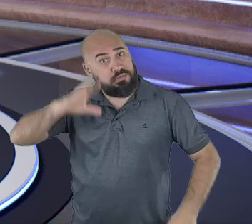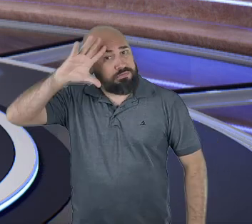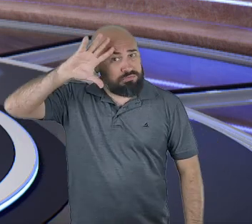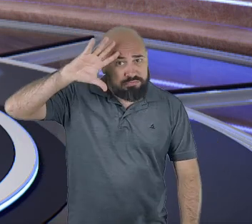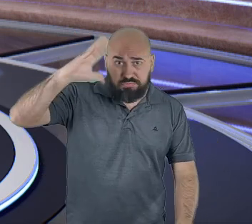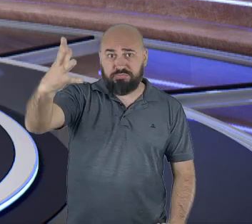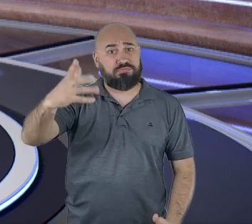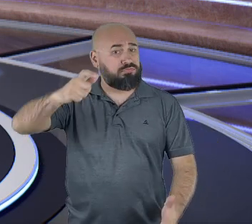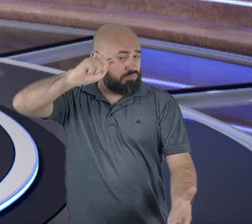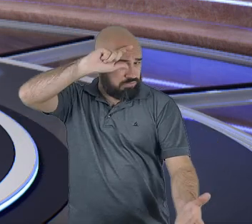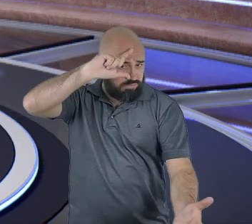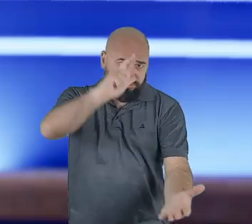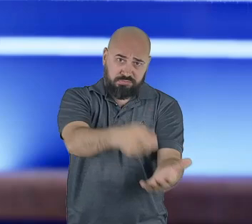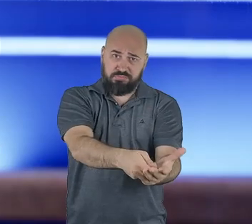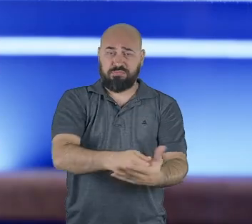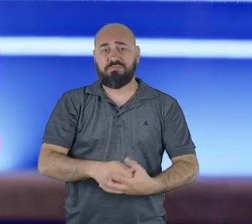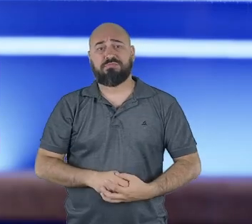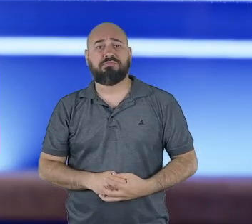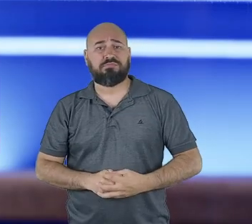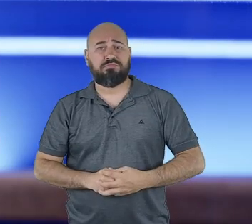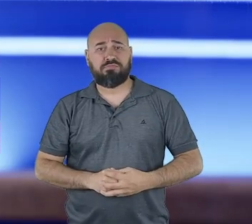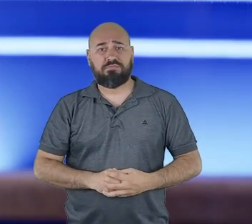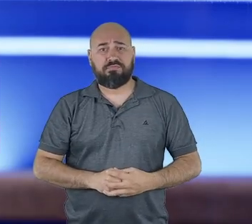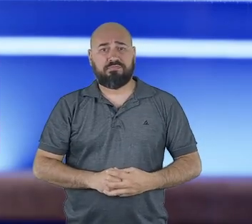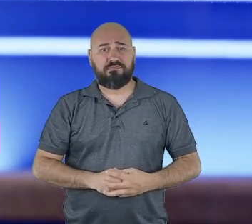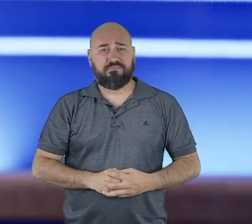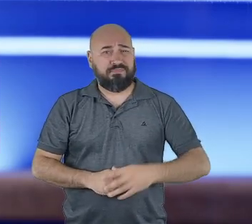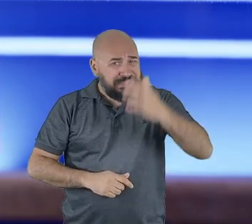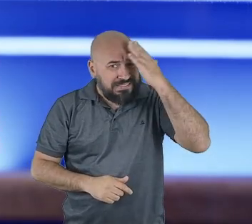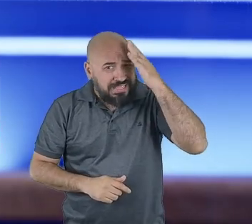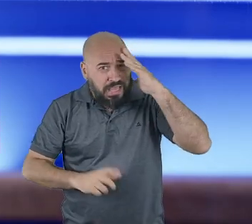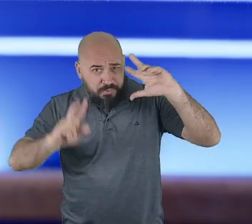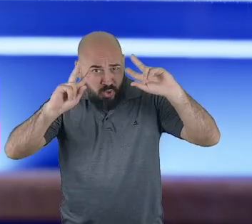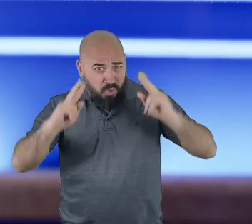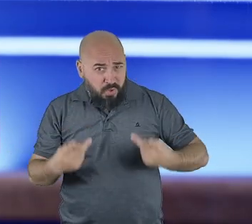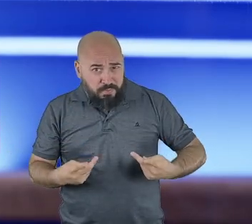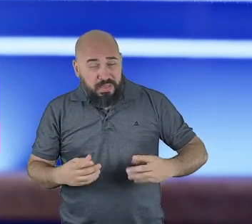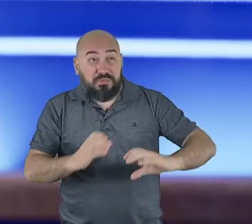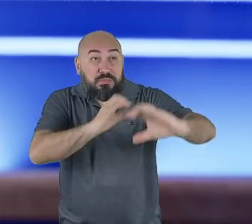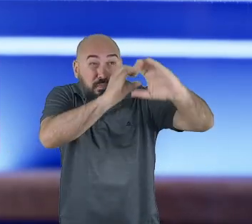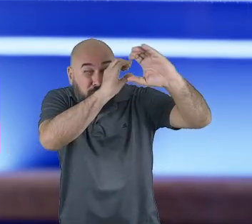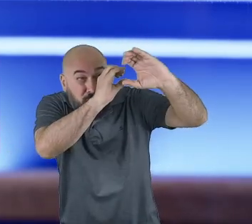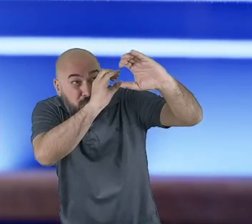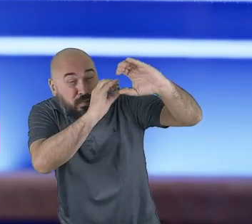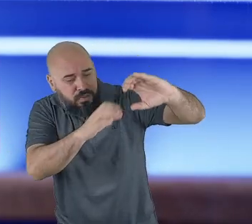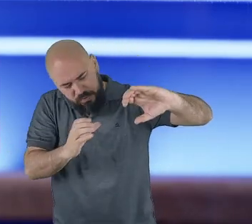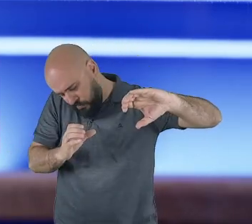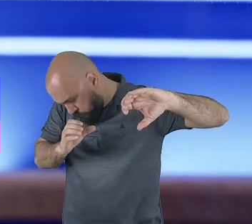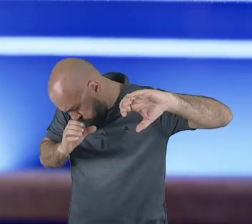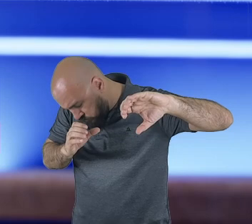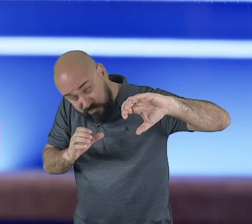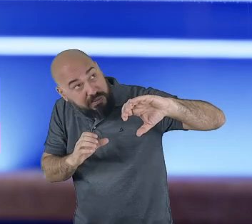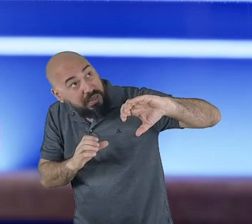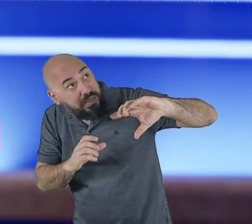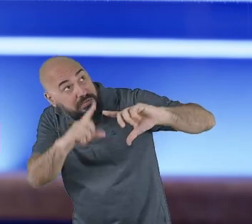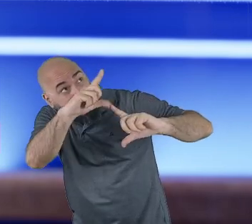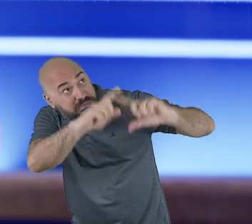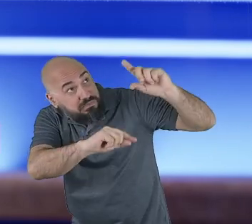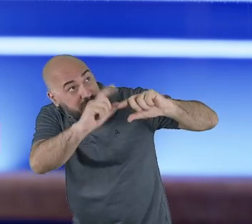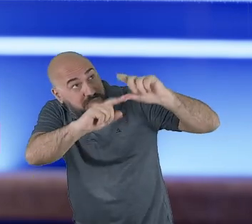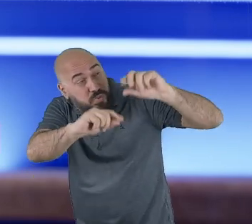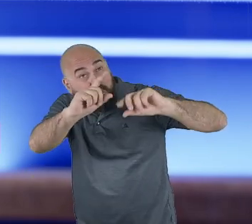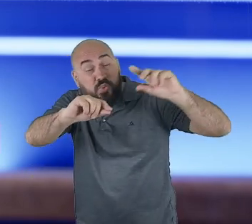escolha. Quanto mais os astrônomos procuram no espaço, mais estrelas